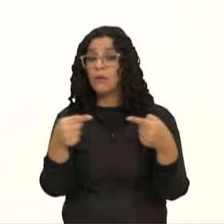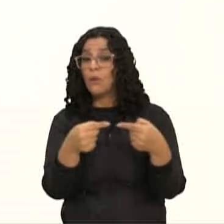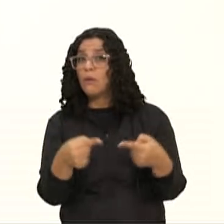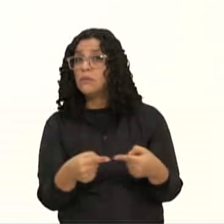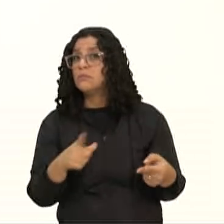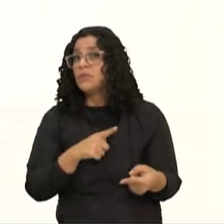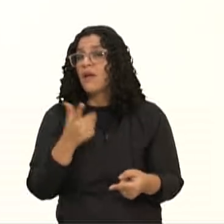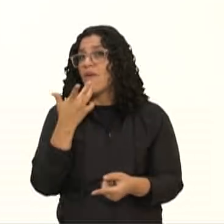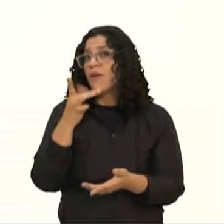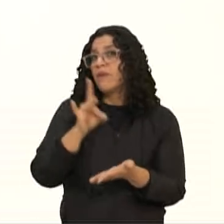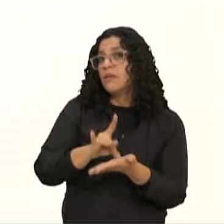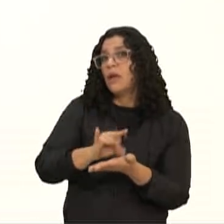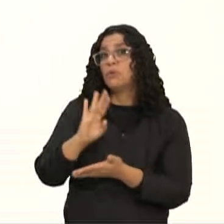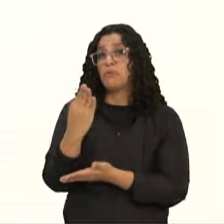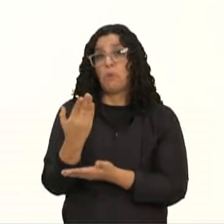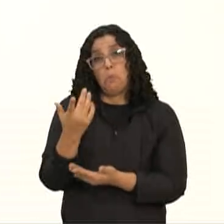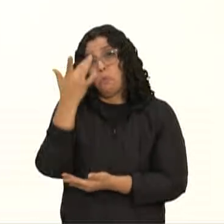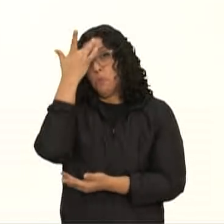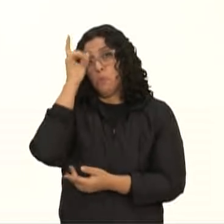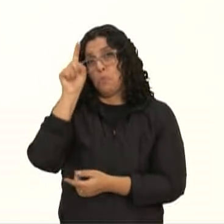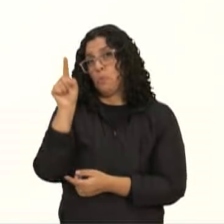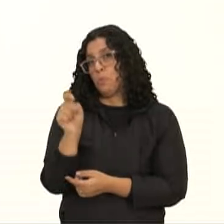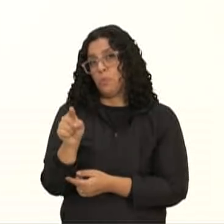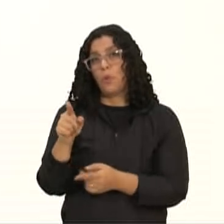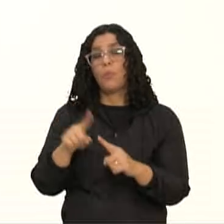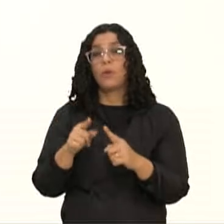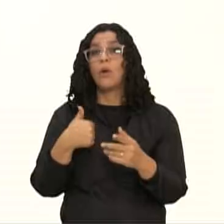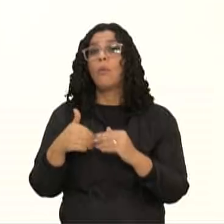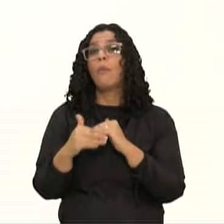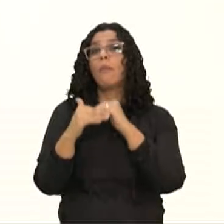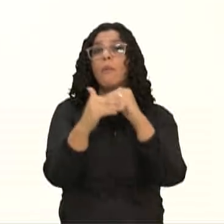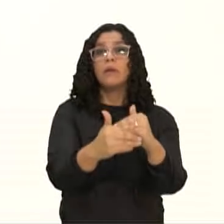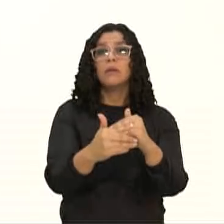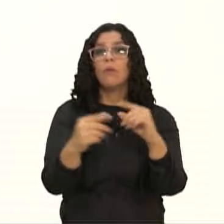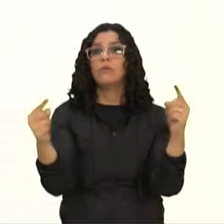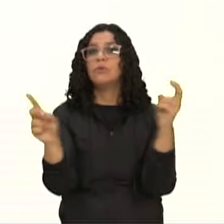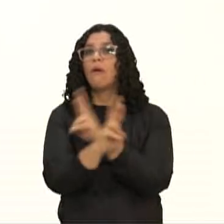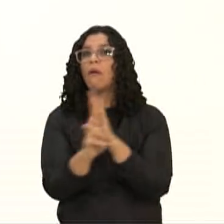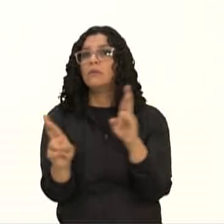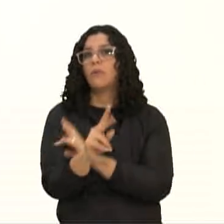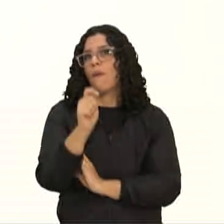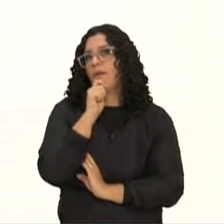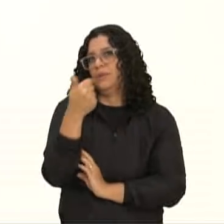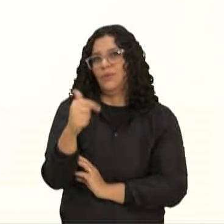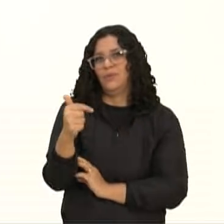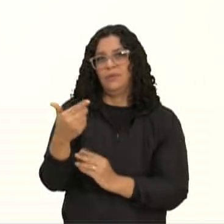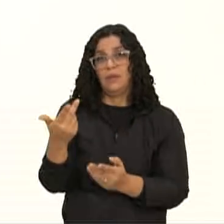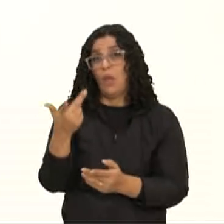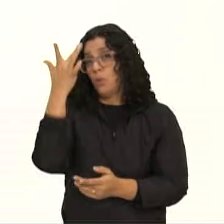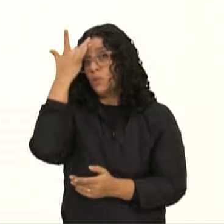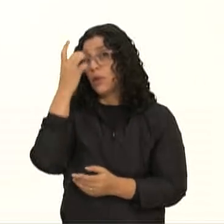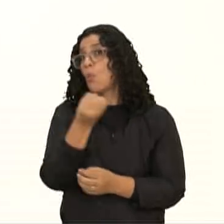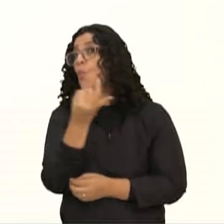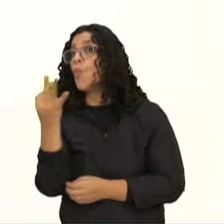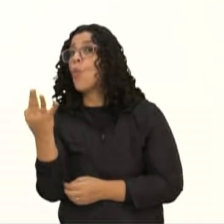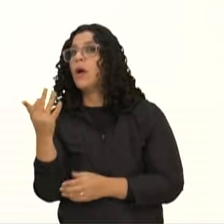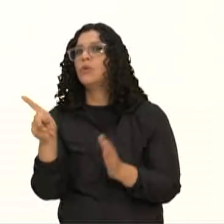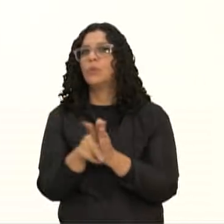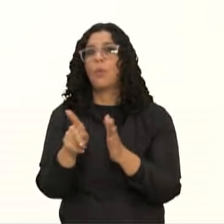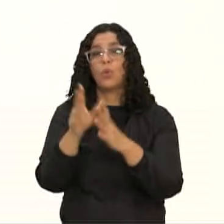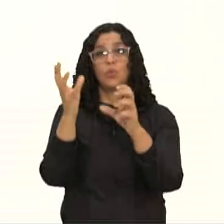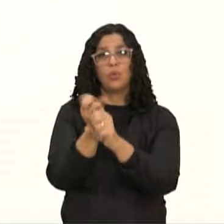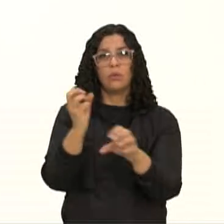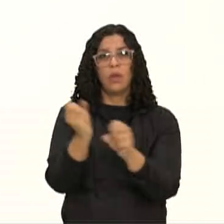você não consegue dizer se isso é verdadeiro ou é falso. Então, você não tem um padrão de correspondência para isso. Então, você não consegue estimar, certo?